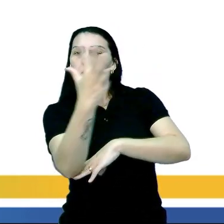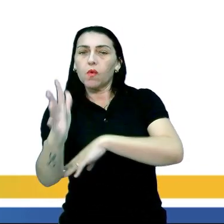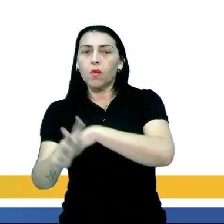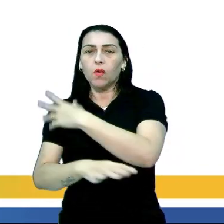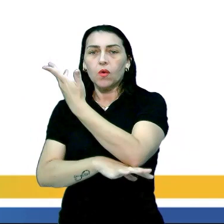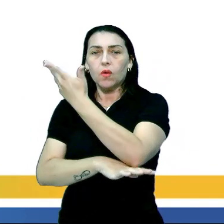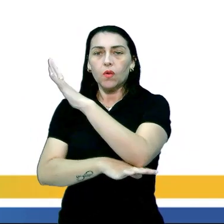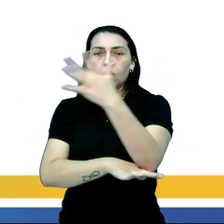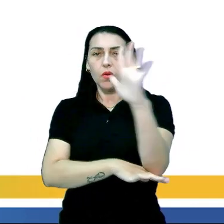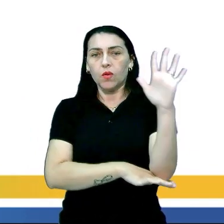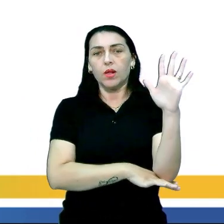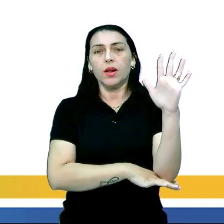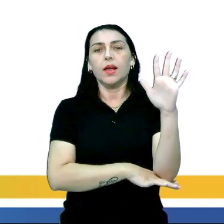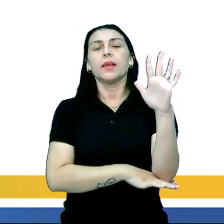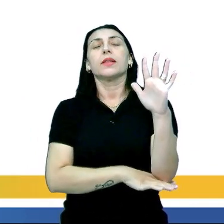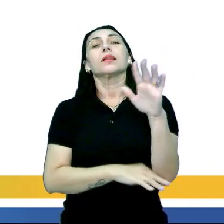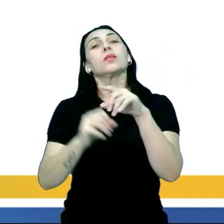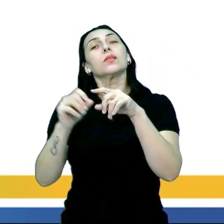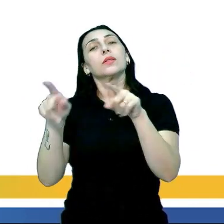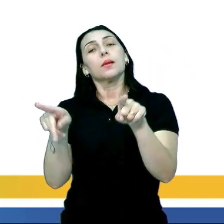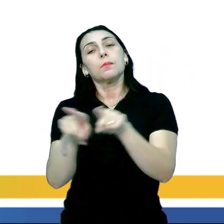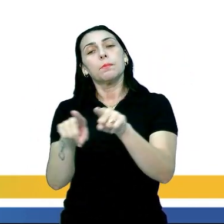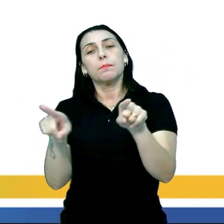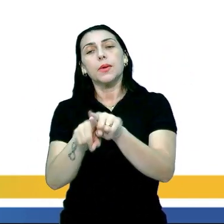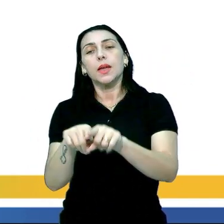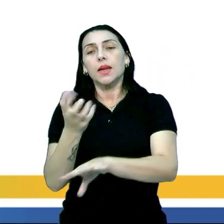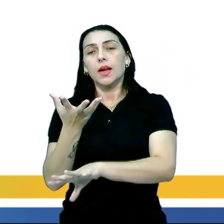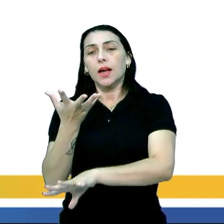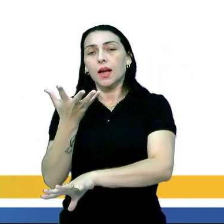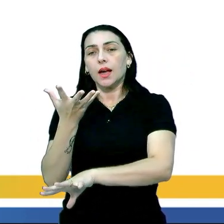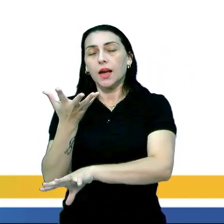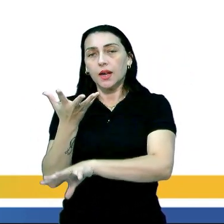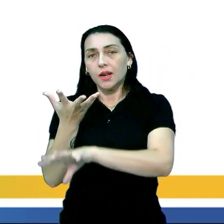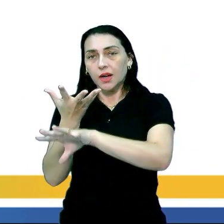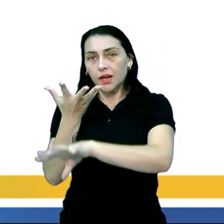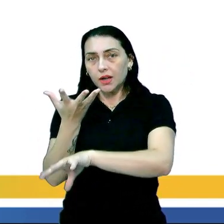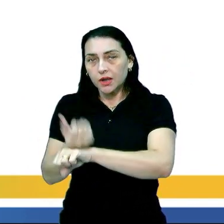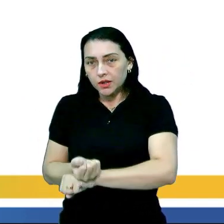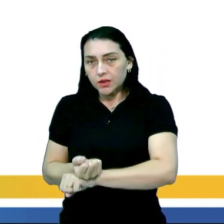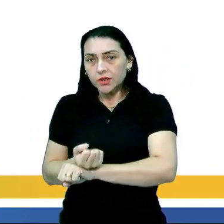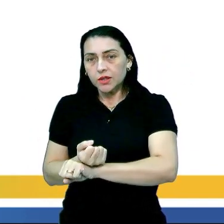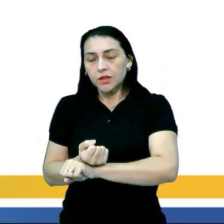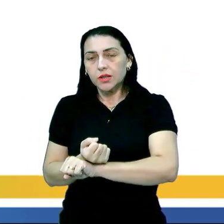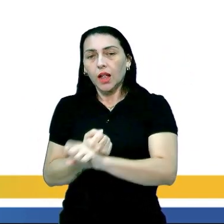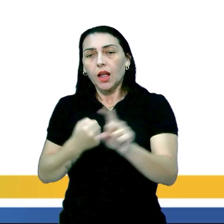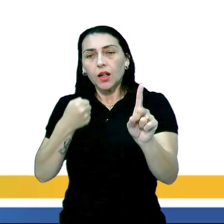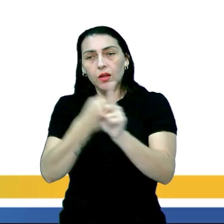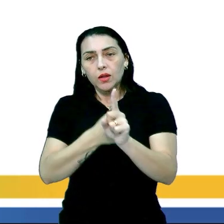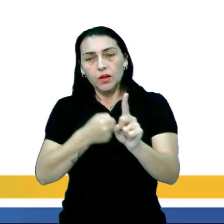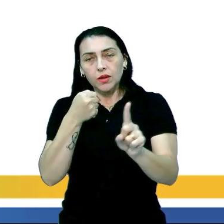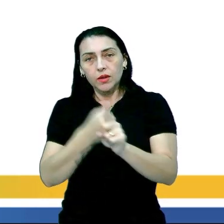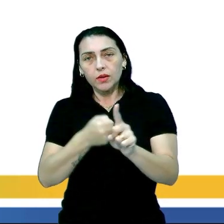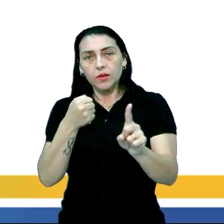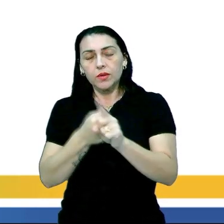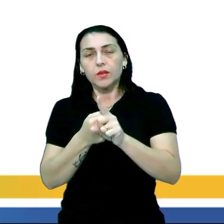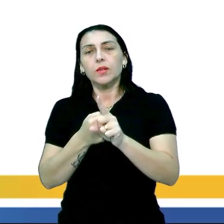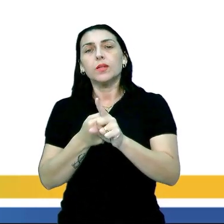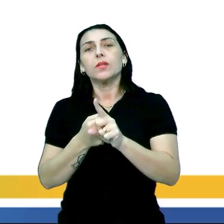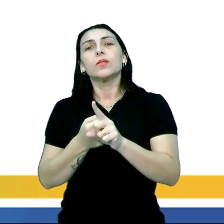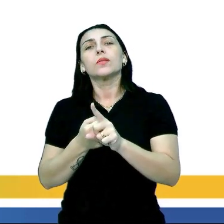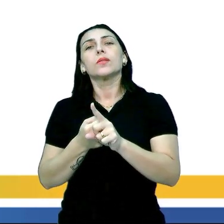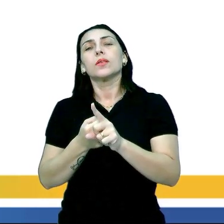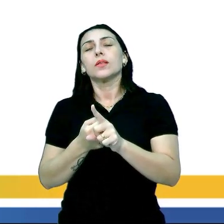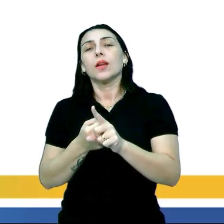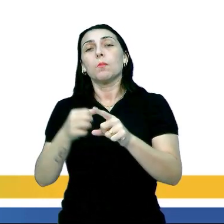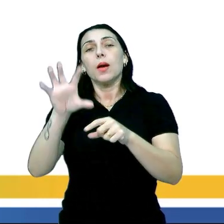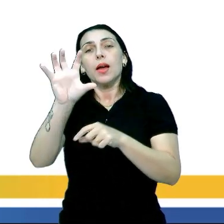vegetais e também apresenta aí diversos impactos causados pela ação antrópica,